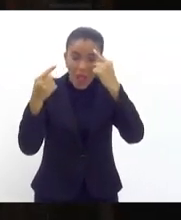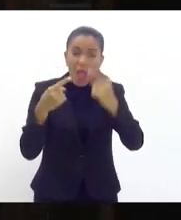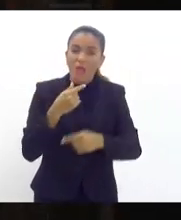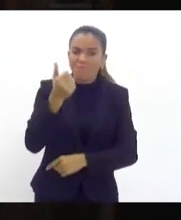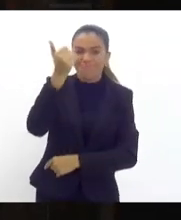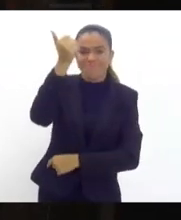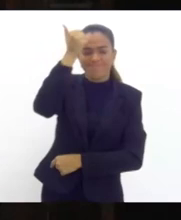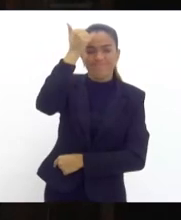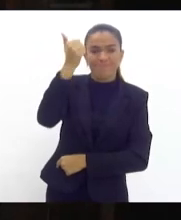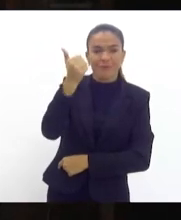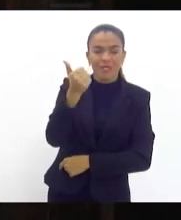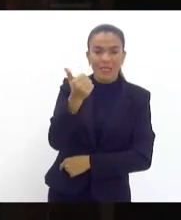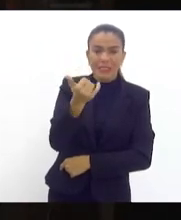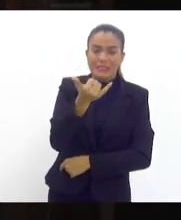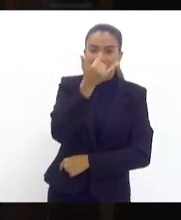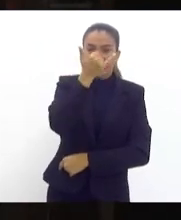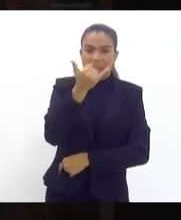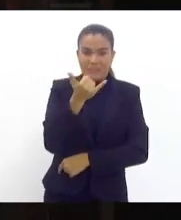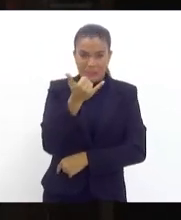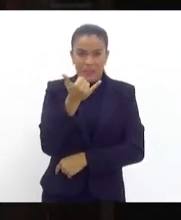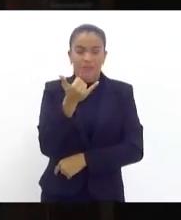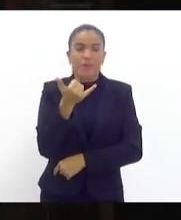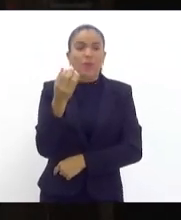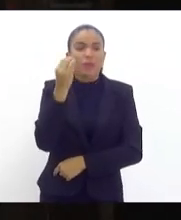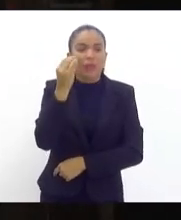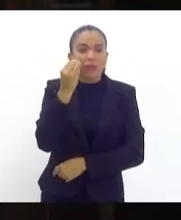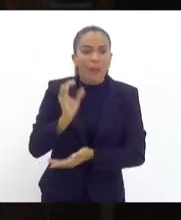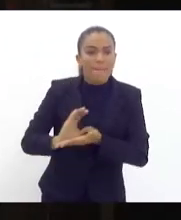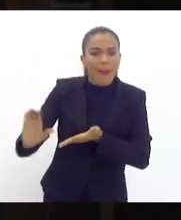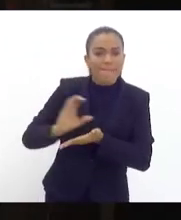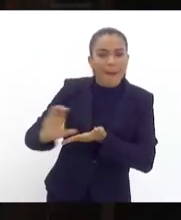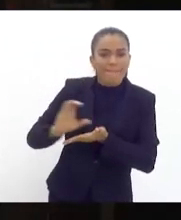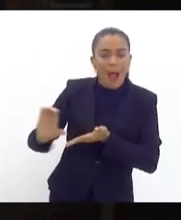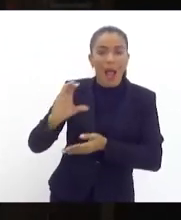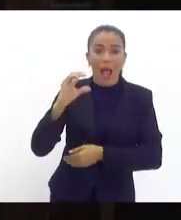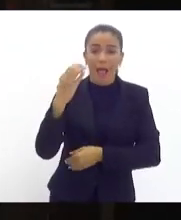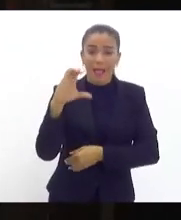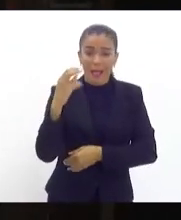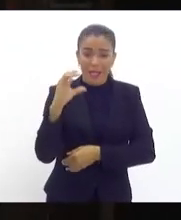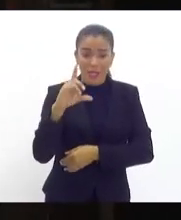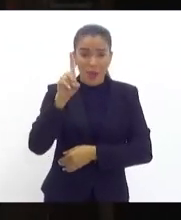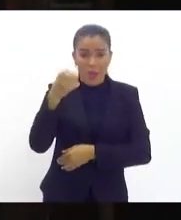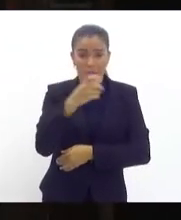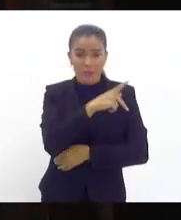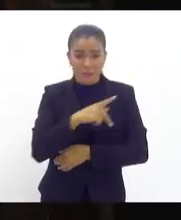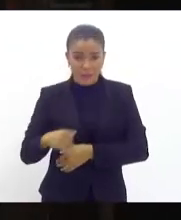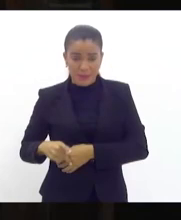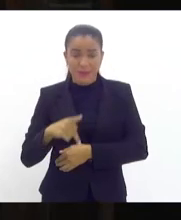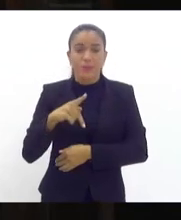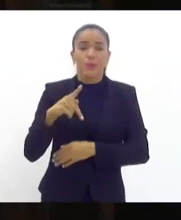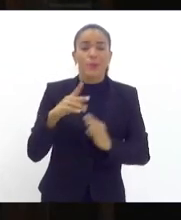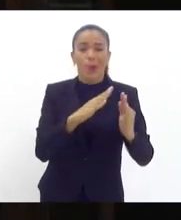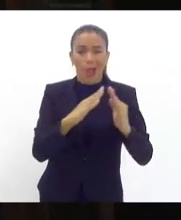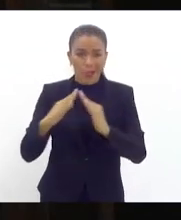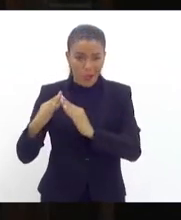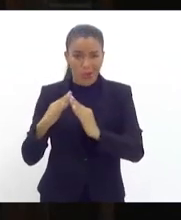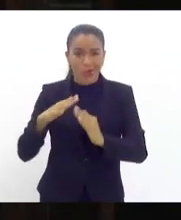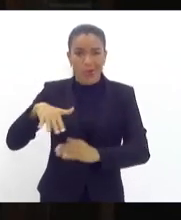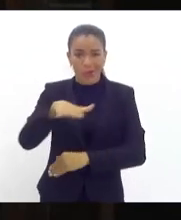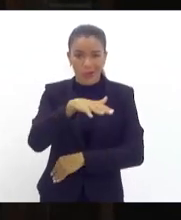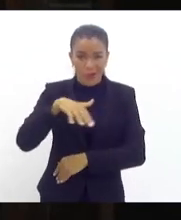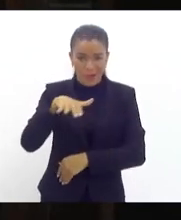eu cheguei sustentar a creche dois anos sem convênio que eu tinha outros contratos fui presidente da associação no orador de tijouaçu 16 anos